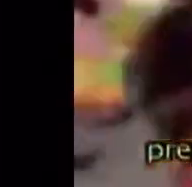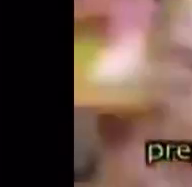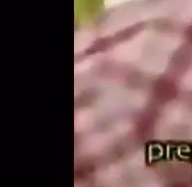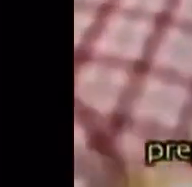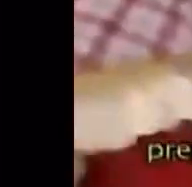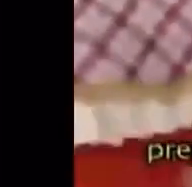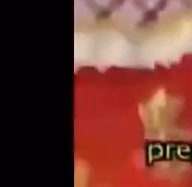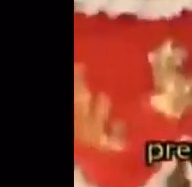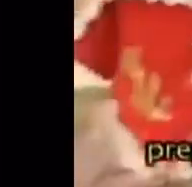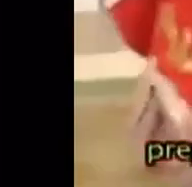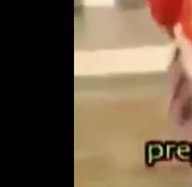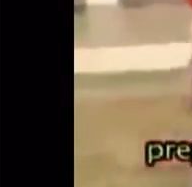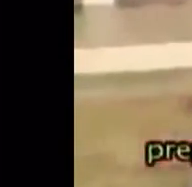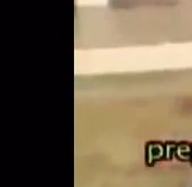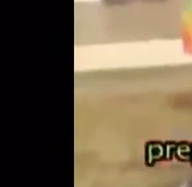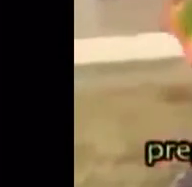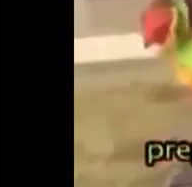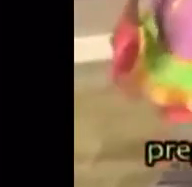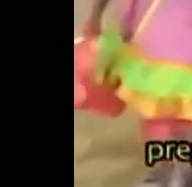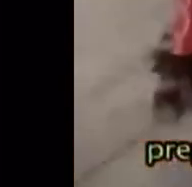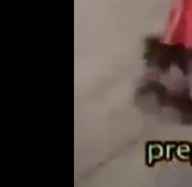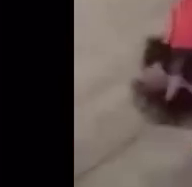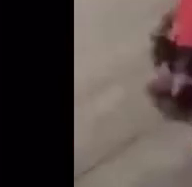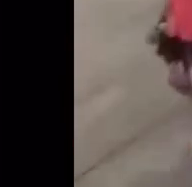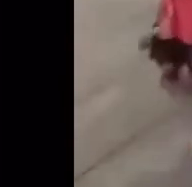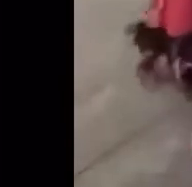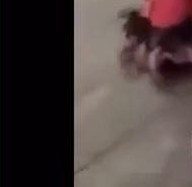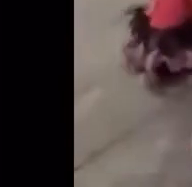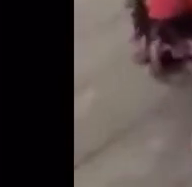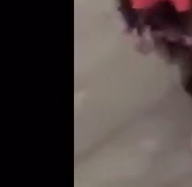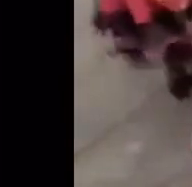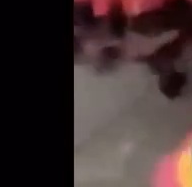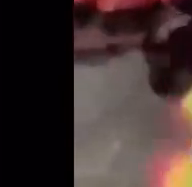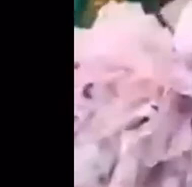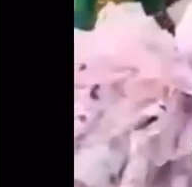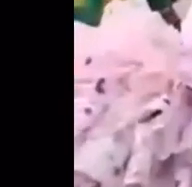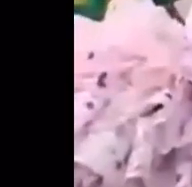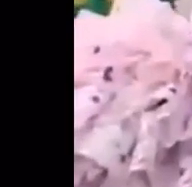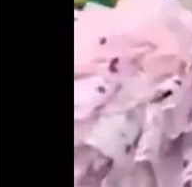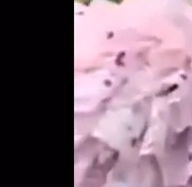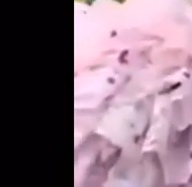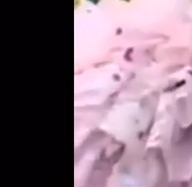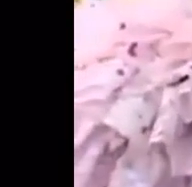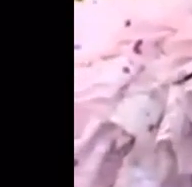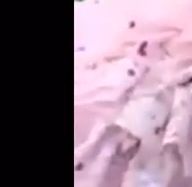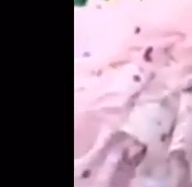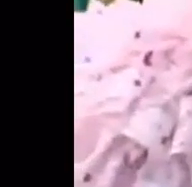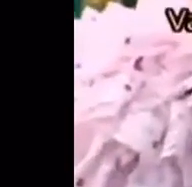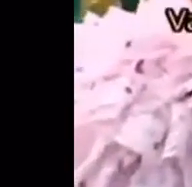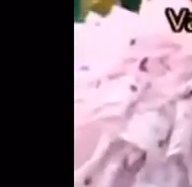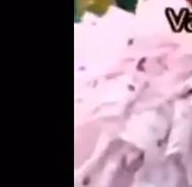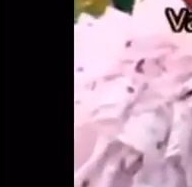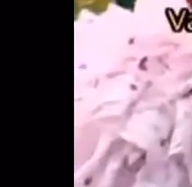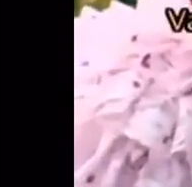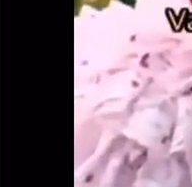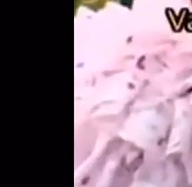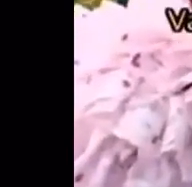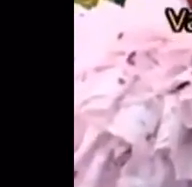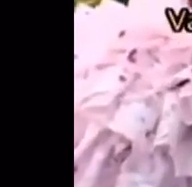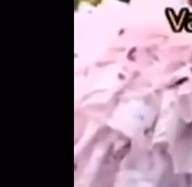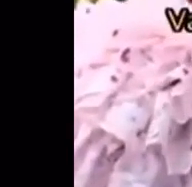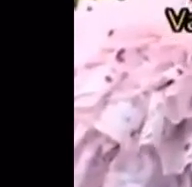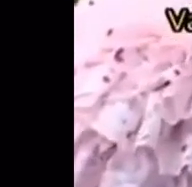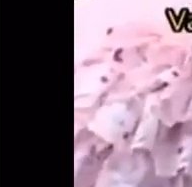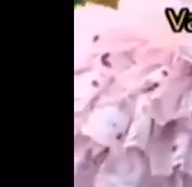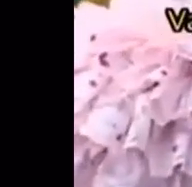Me conta um pouco como é que é esse preparativo para o maior São João do mundo. Bom, a gente começa a se preparar no período de novembro. Vai de novembro até